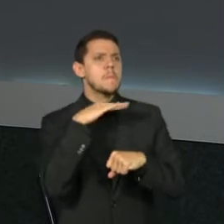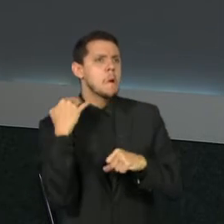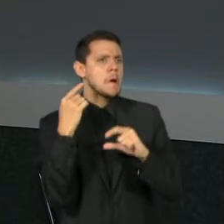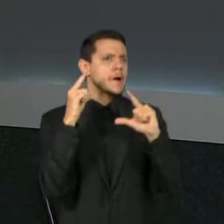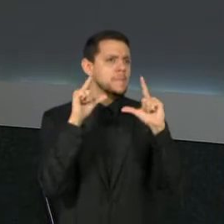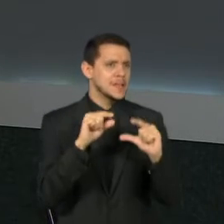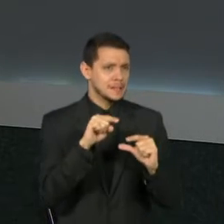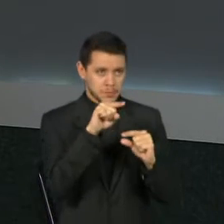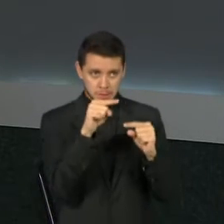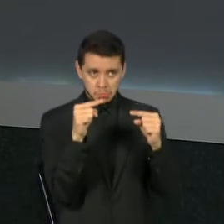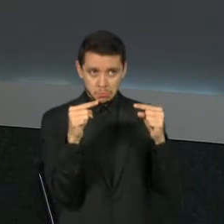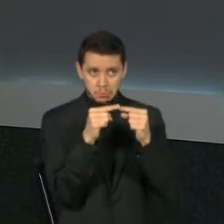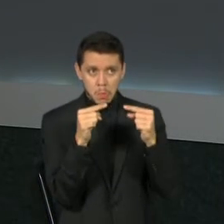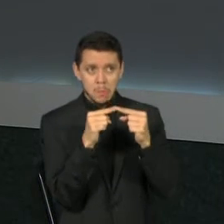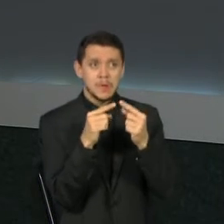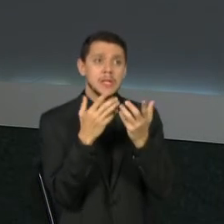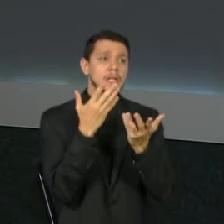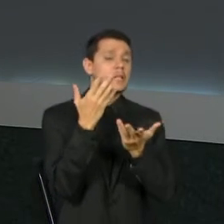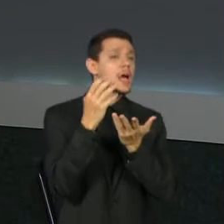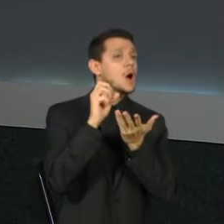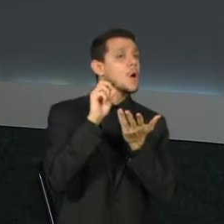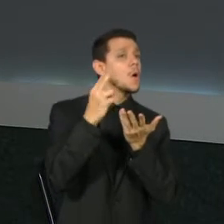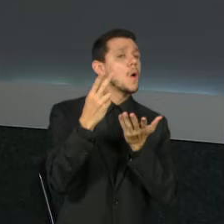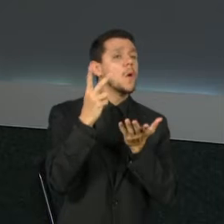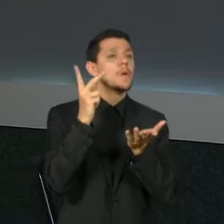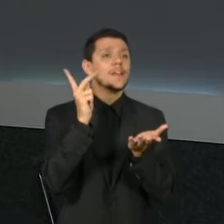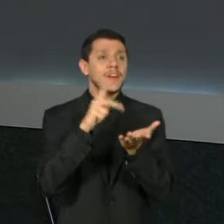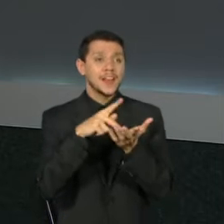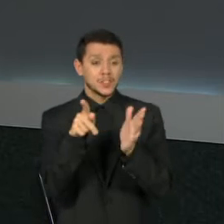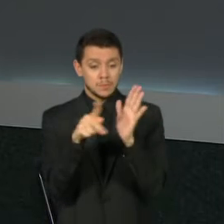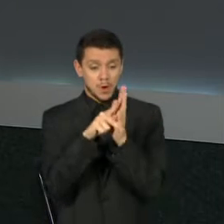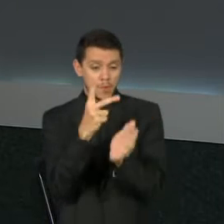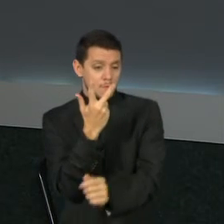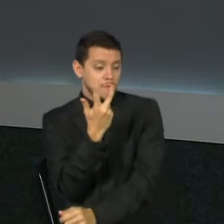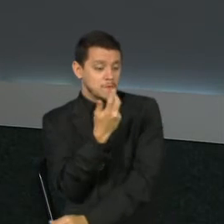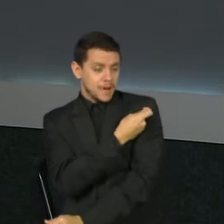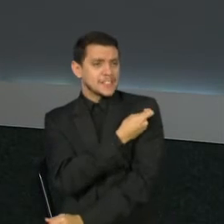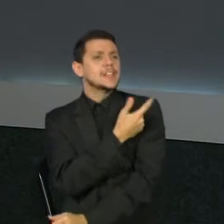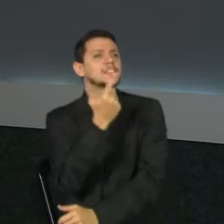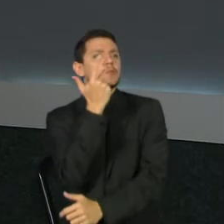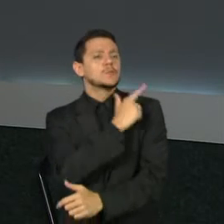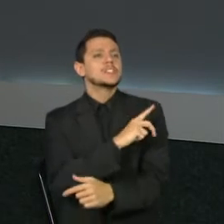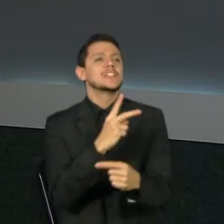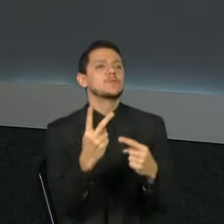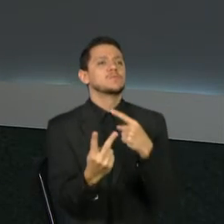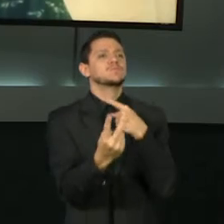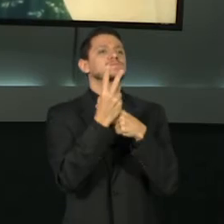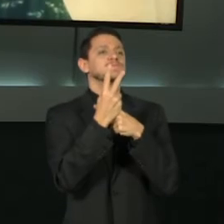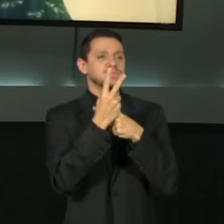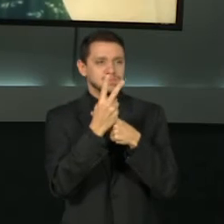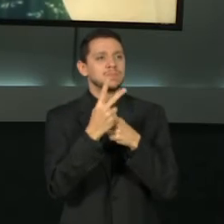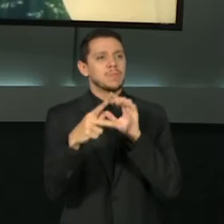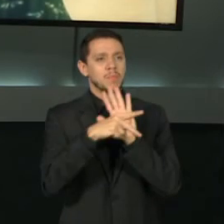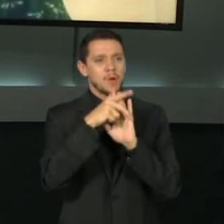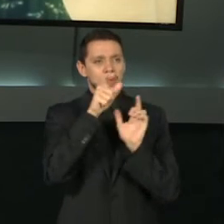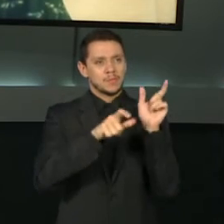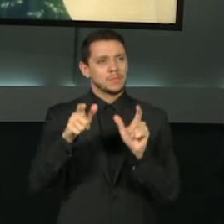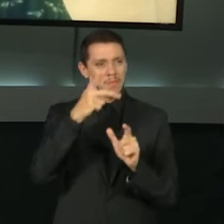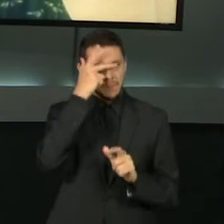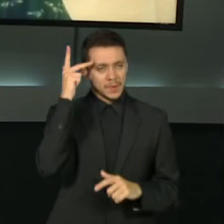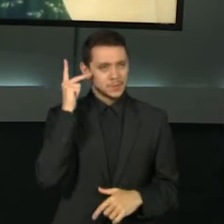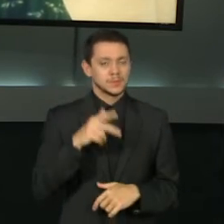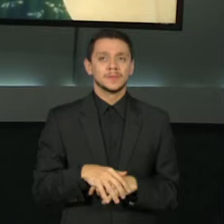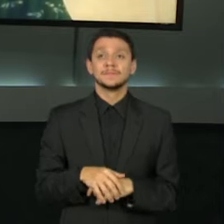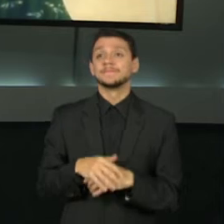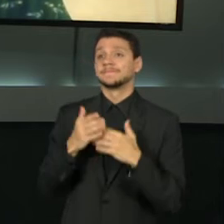tem sentido ou, na verdade, o que a gente tem é a vacinação como um grande escudo para proteger as pessoas? Aldo, na realidade, é